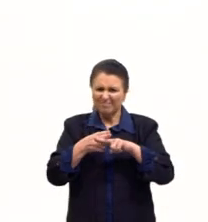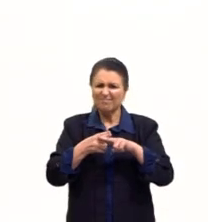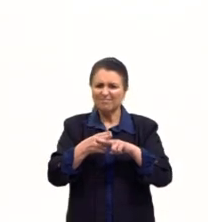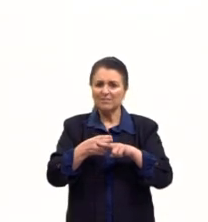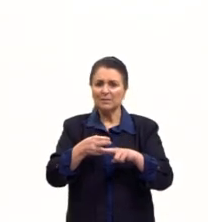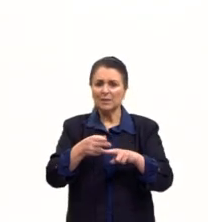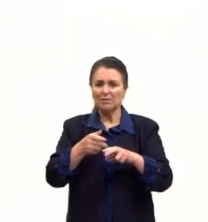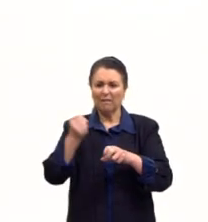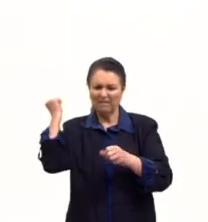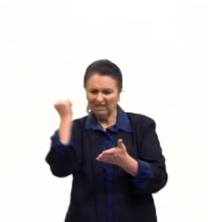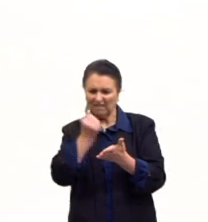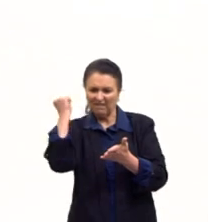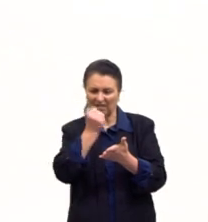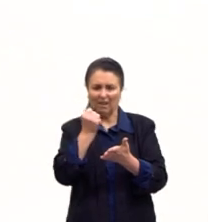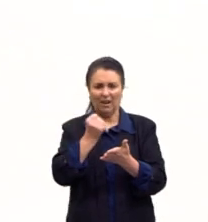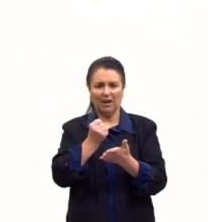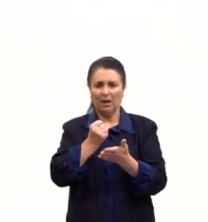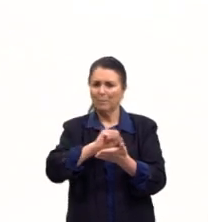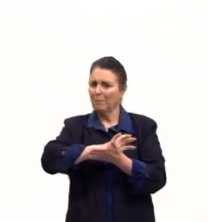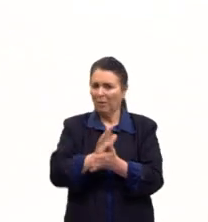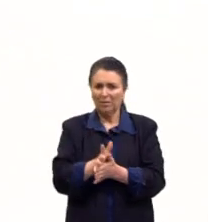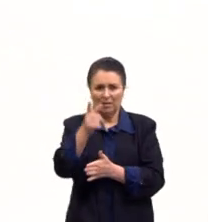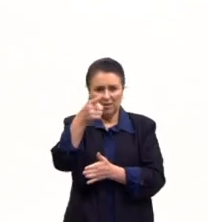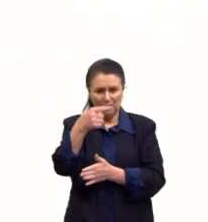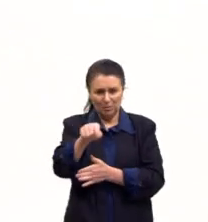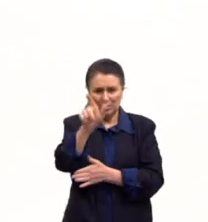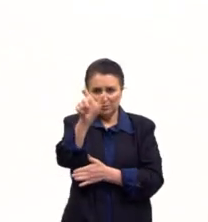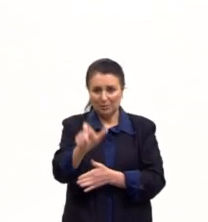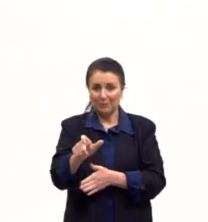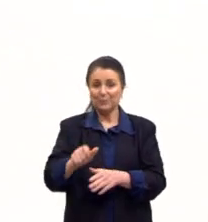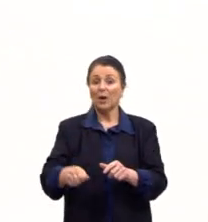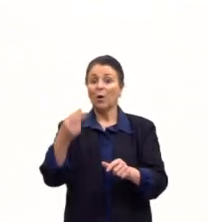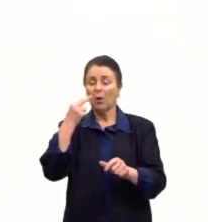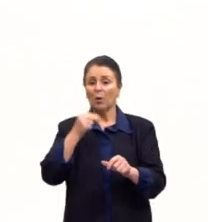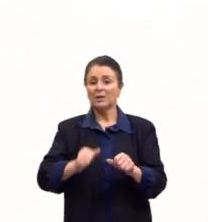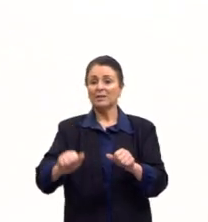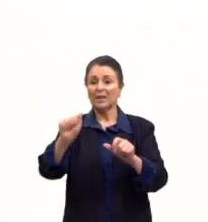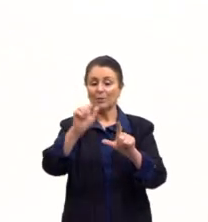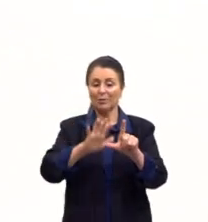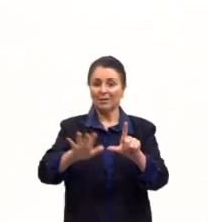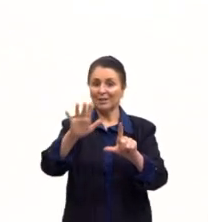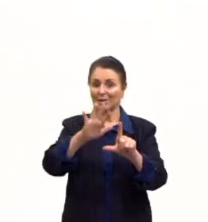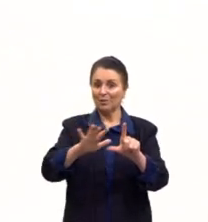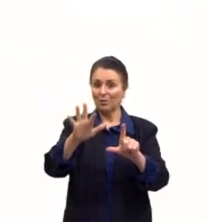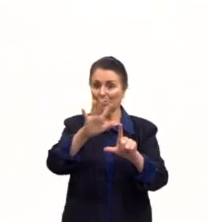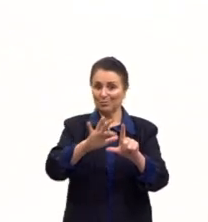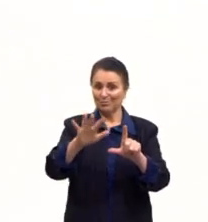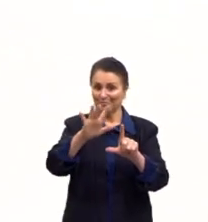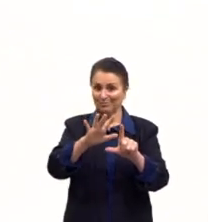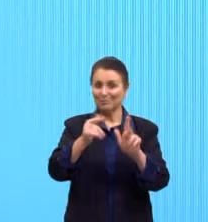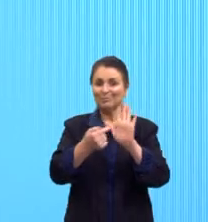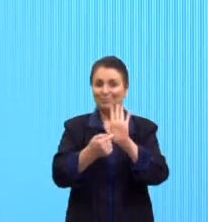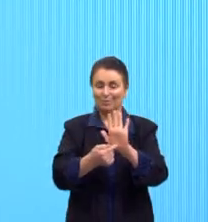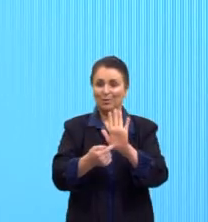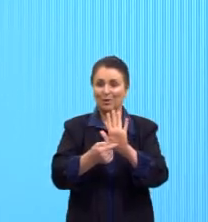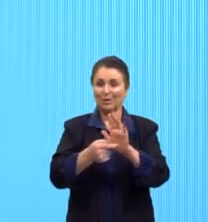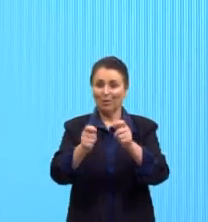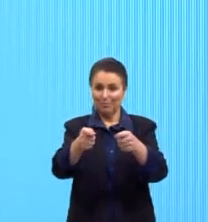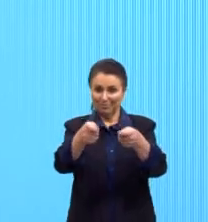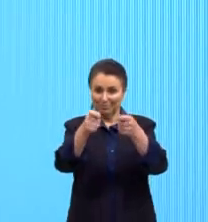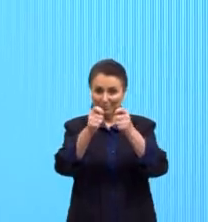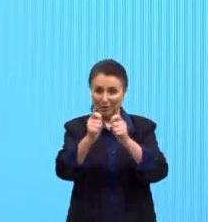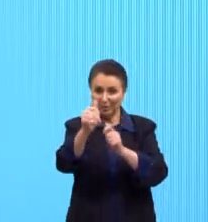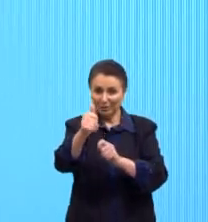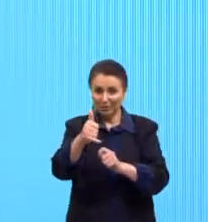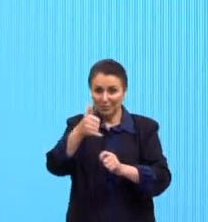acabavam matando outras a facão e eu trago aqui um QR Code né sobre os conflitos da África a ponta teu celularzinho